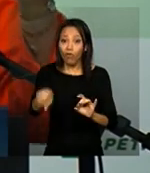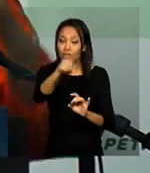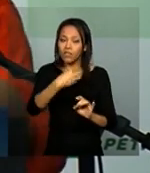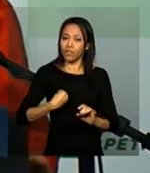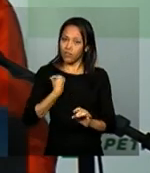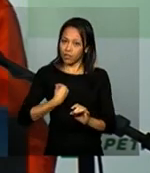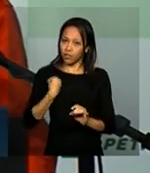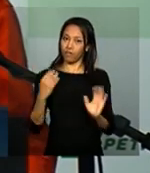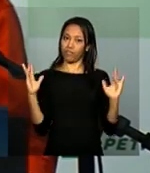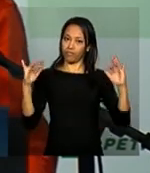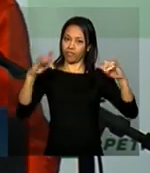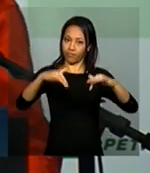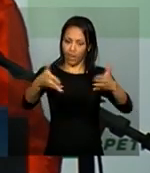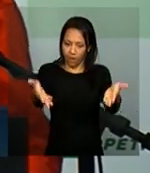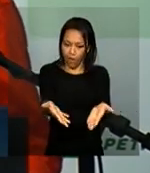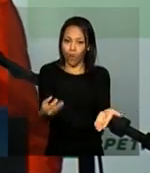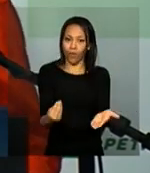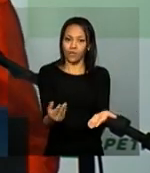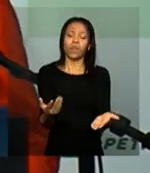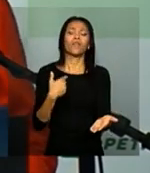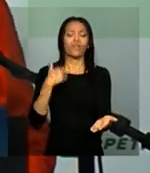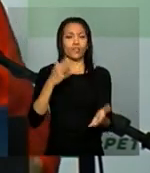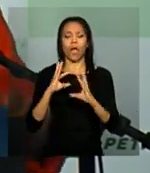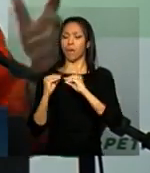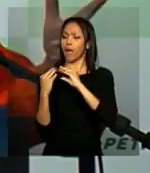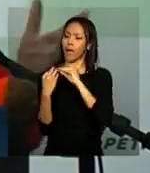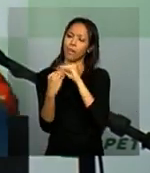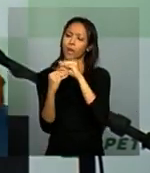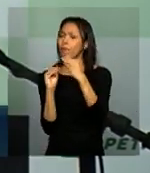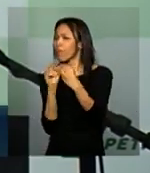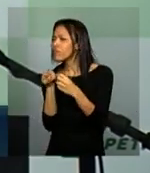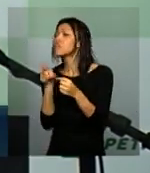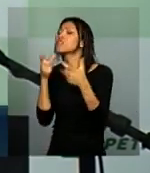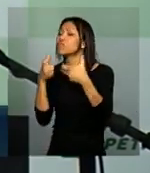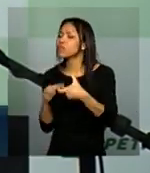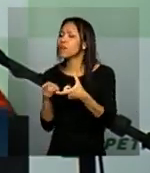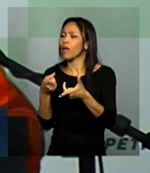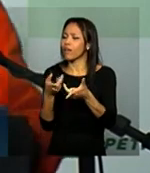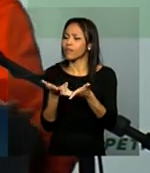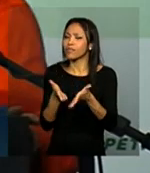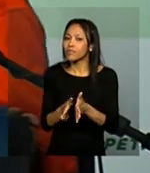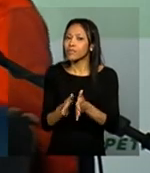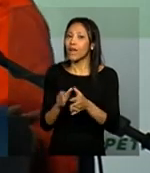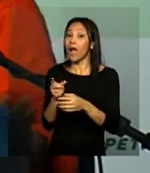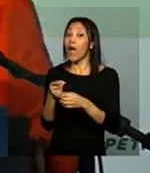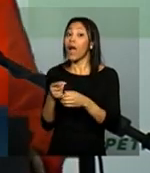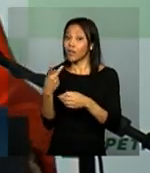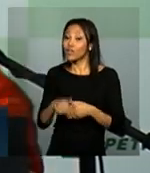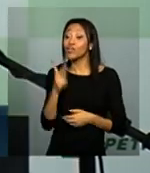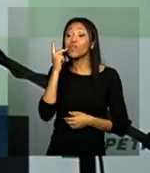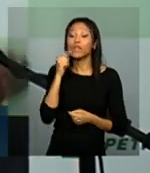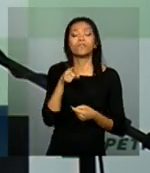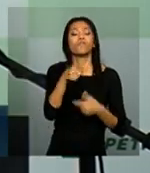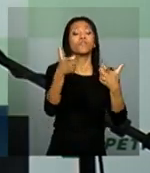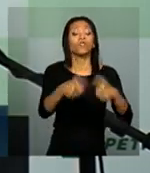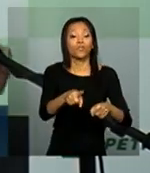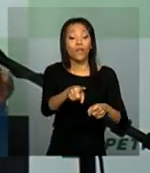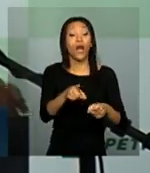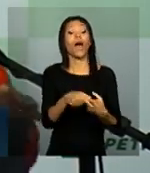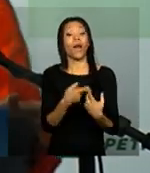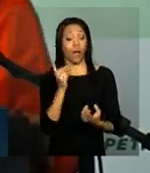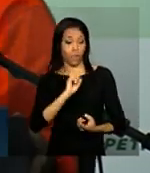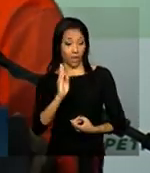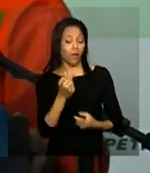que também eu sei, porque eu conversei com muita gente, perguntei de onde você é, sou cearense, de onde você é, sou